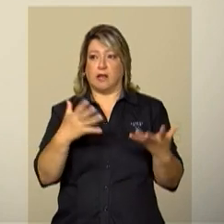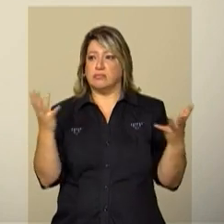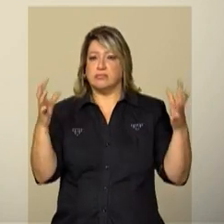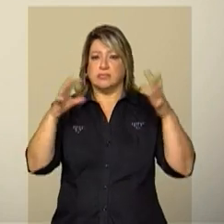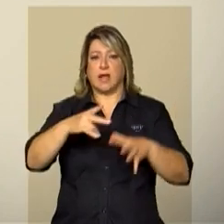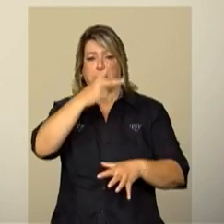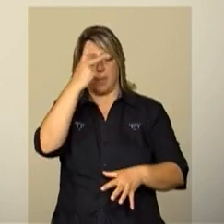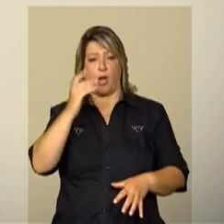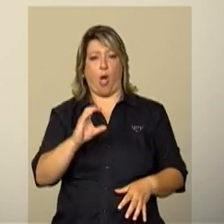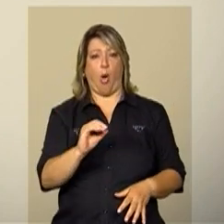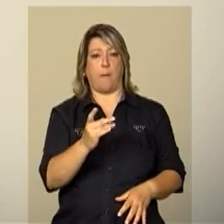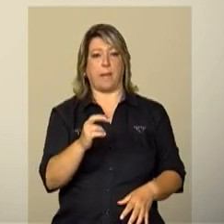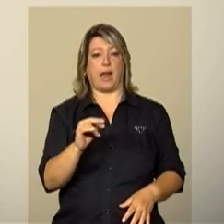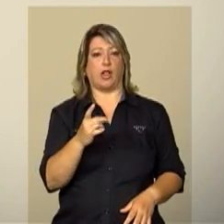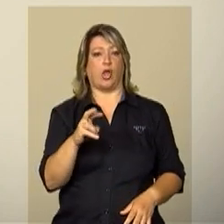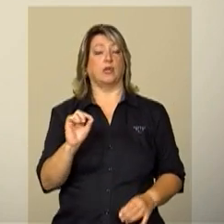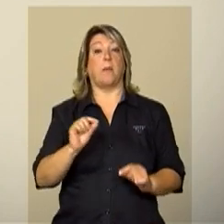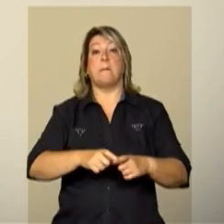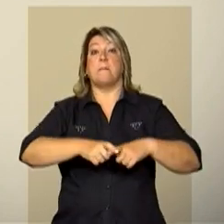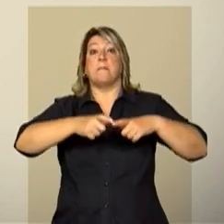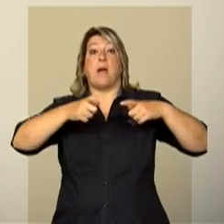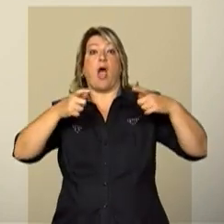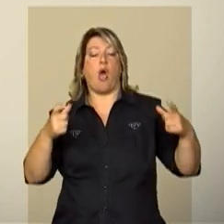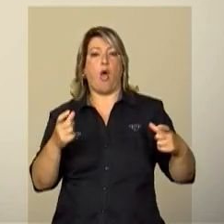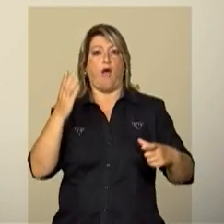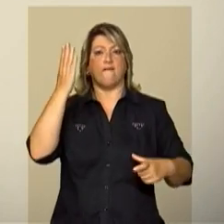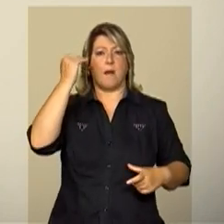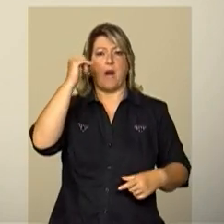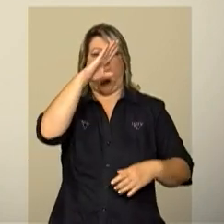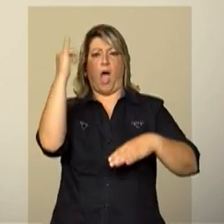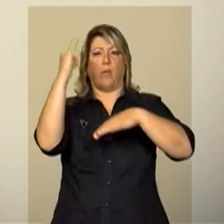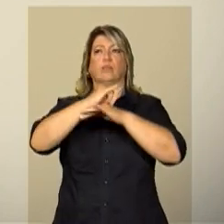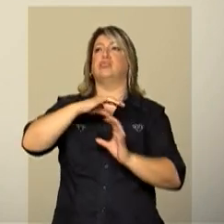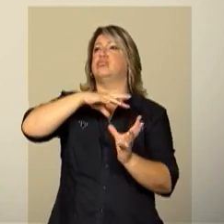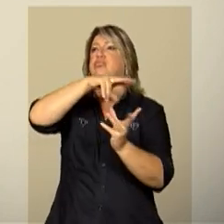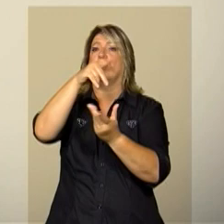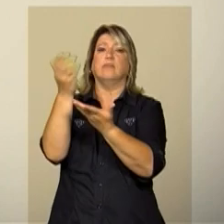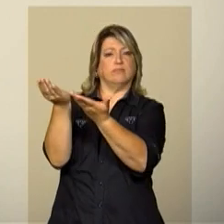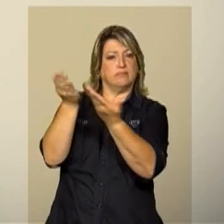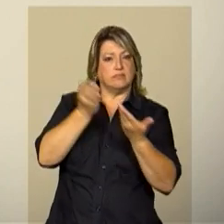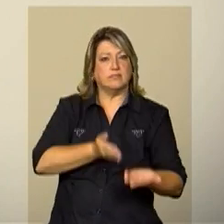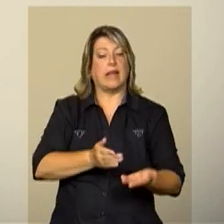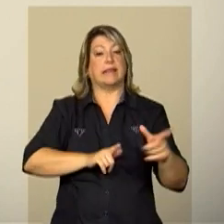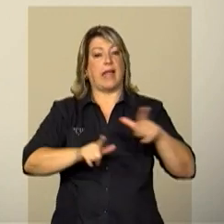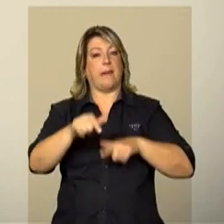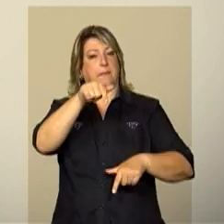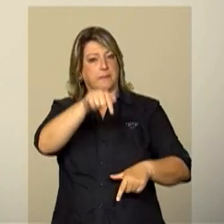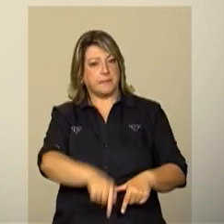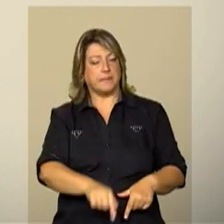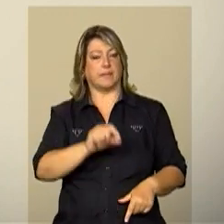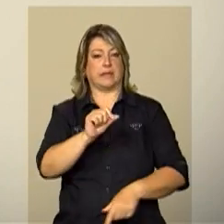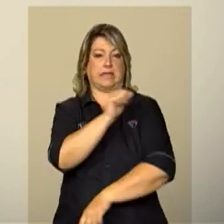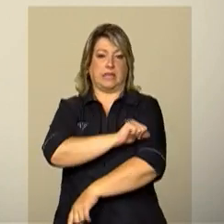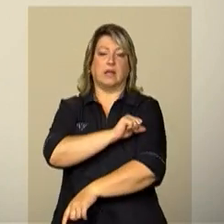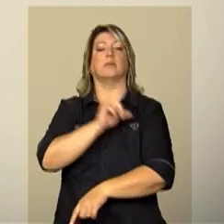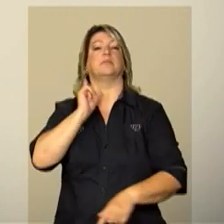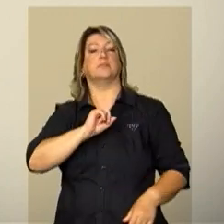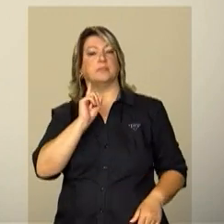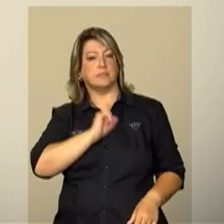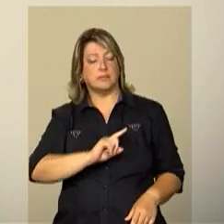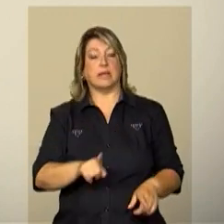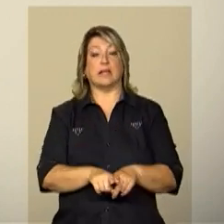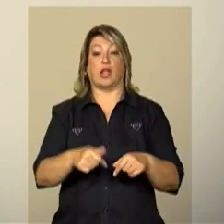operadores dos maiores aeroportos do mundo para administrar Galeão e Confins por isso vamos exigir que as empresas